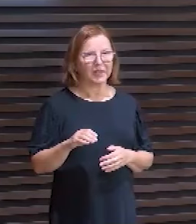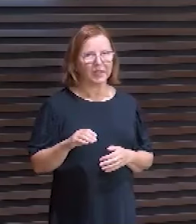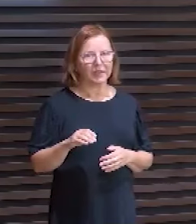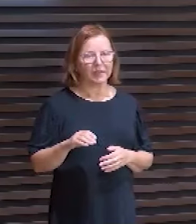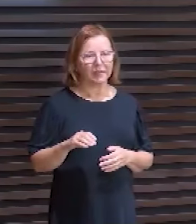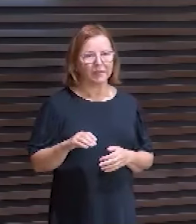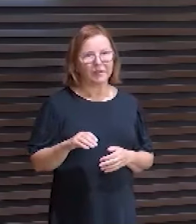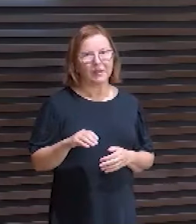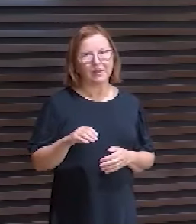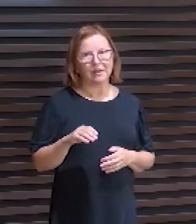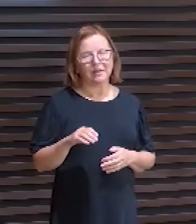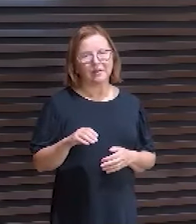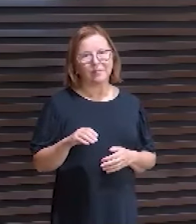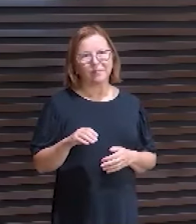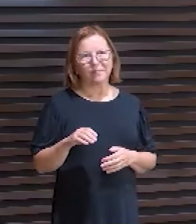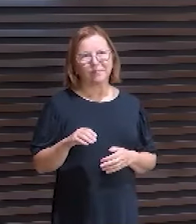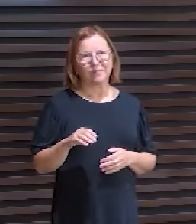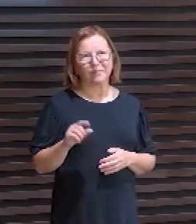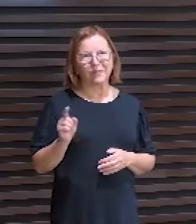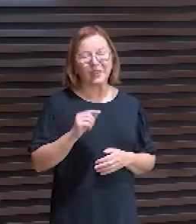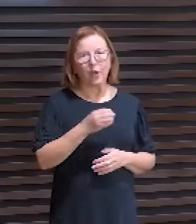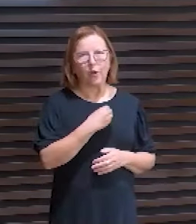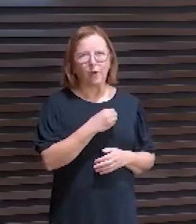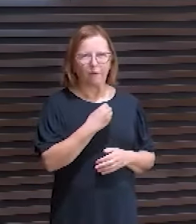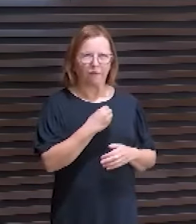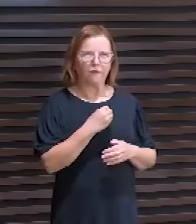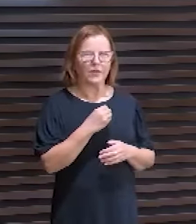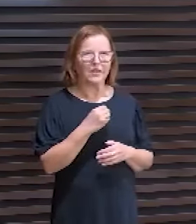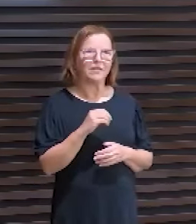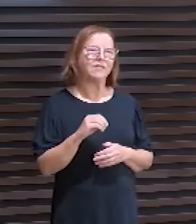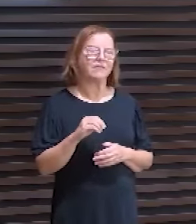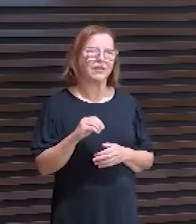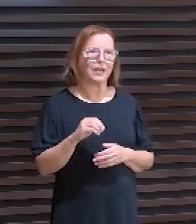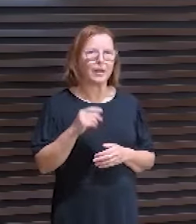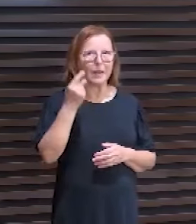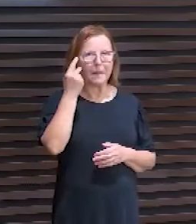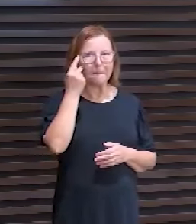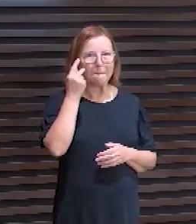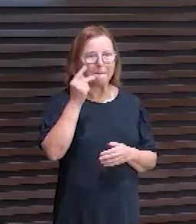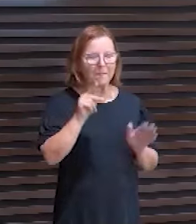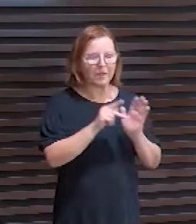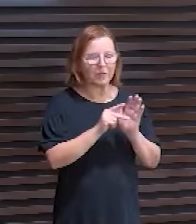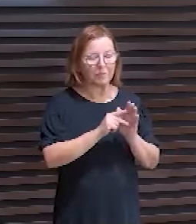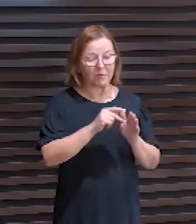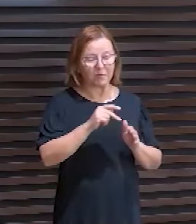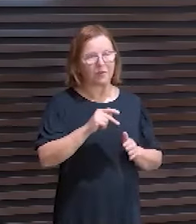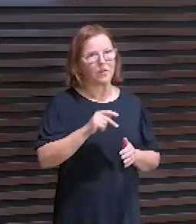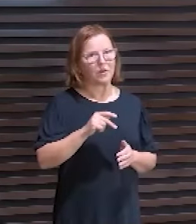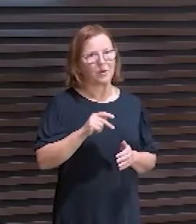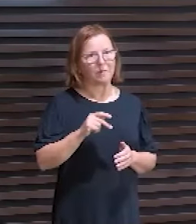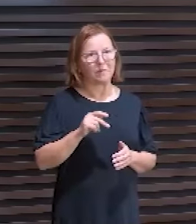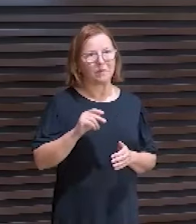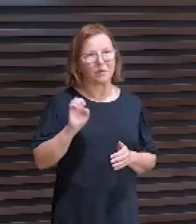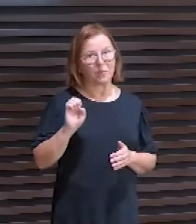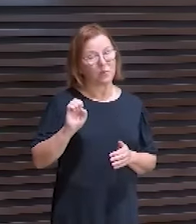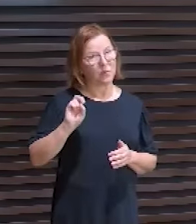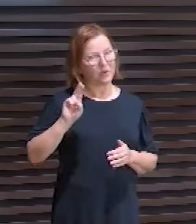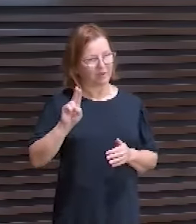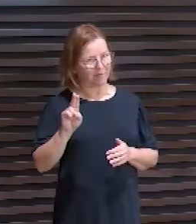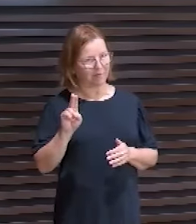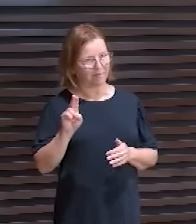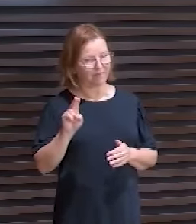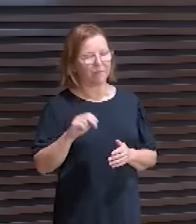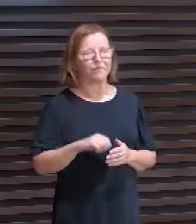para fora e baseado na aprovação alheia Descobriremos como viver com o ego no Altar em vez de